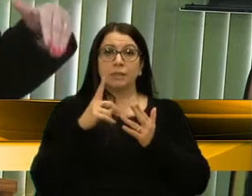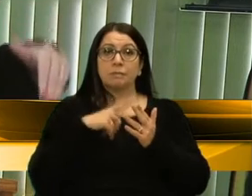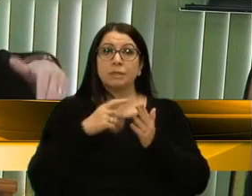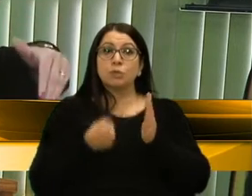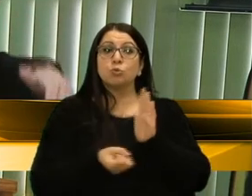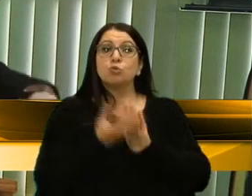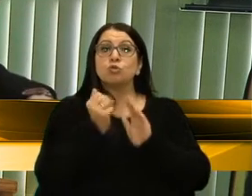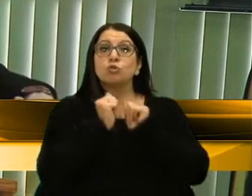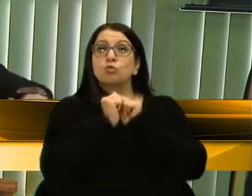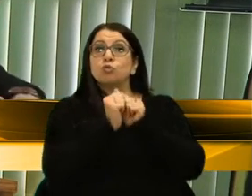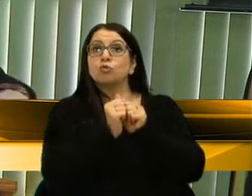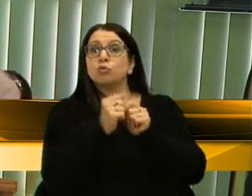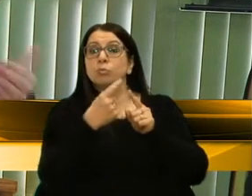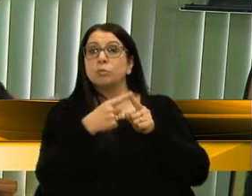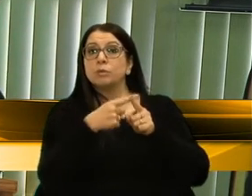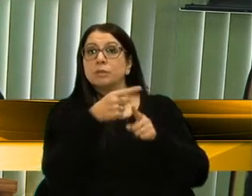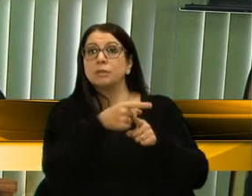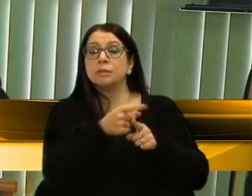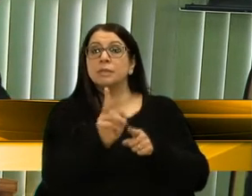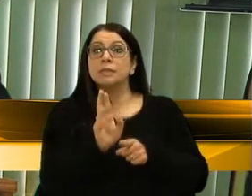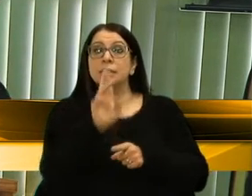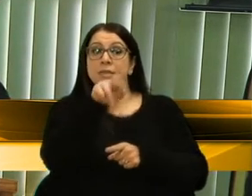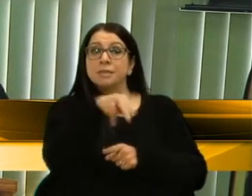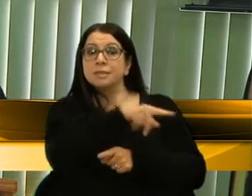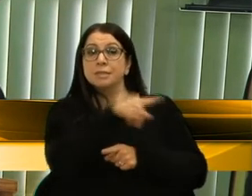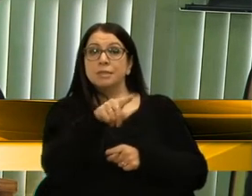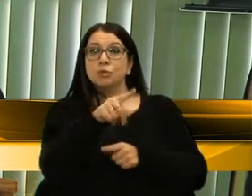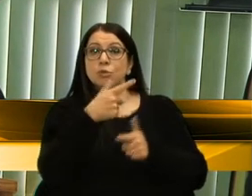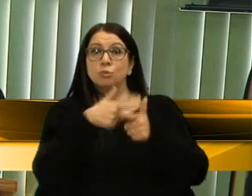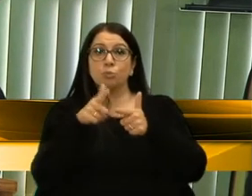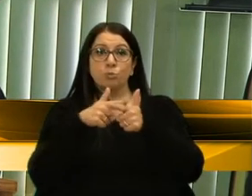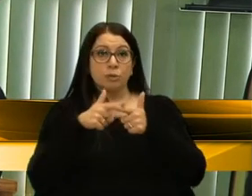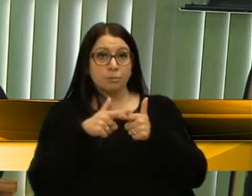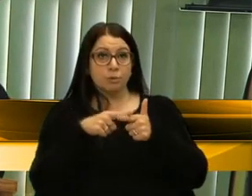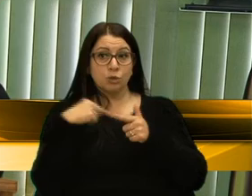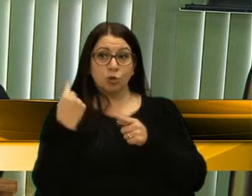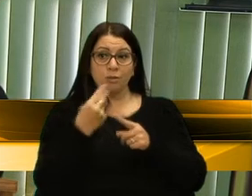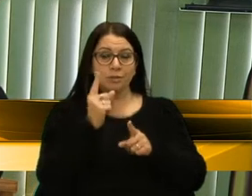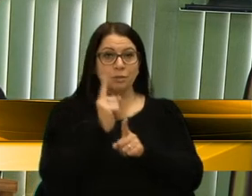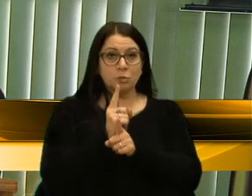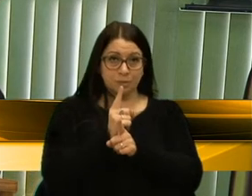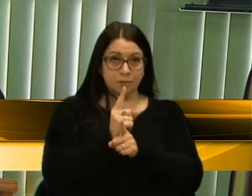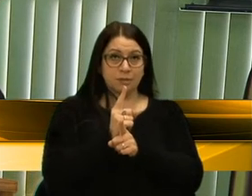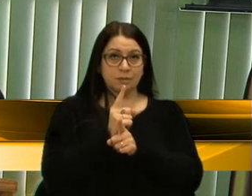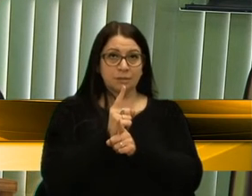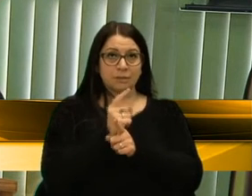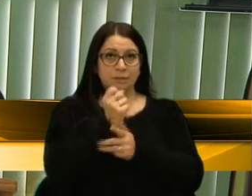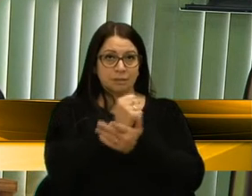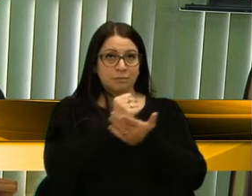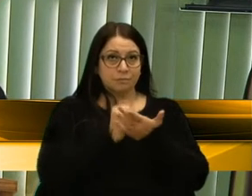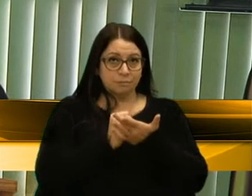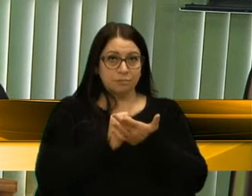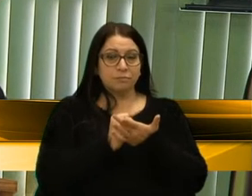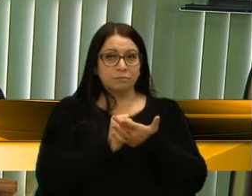surgiram justamente em razão dos problemas que a gente encontra com os contratos,